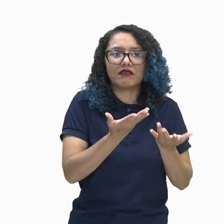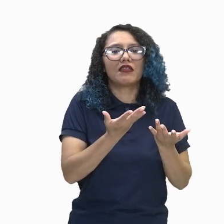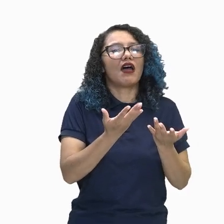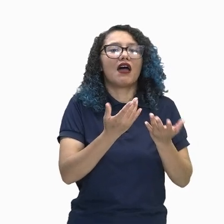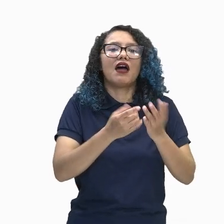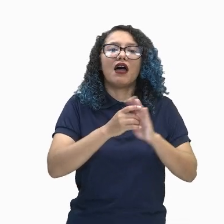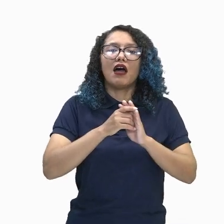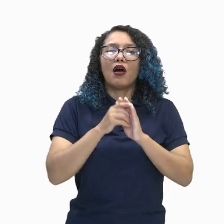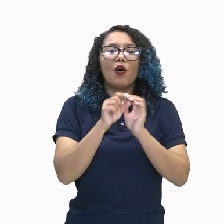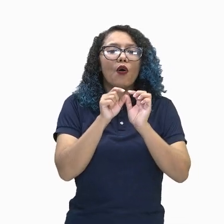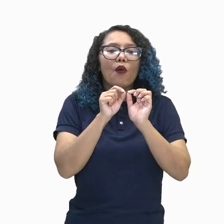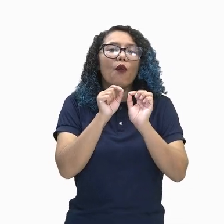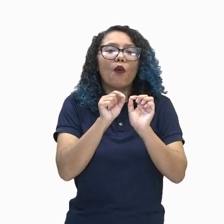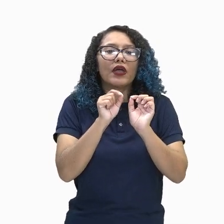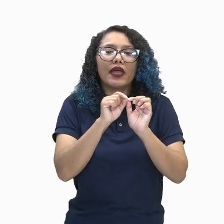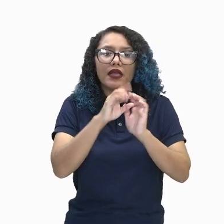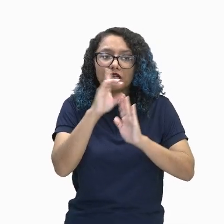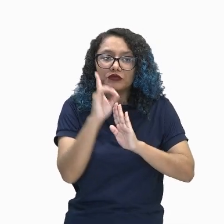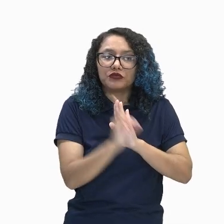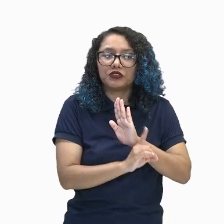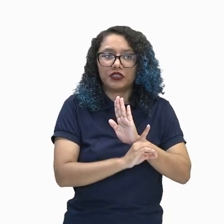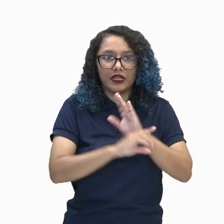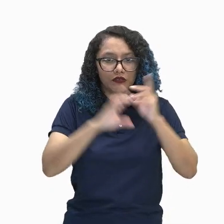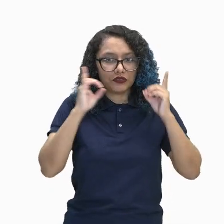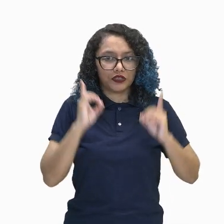esses indivíduos.